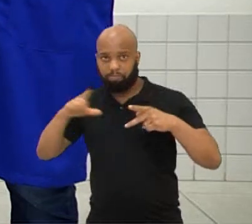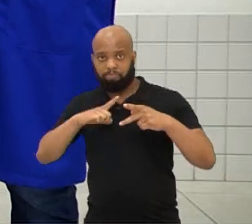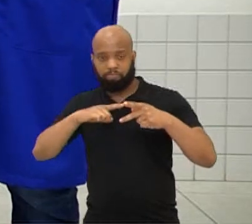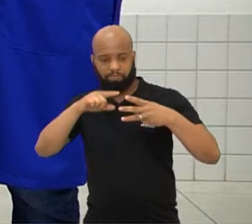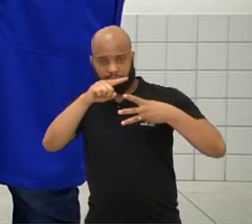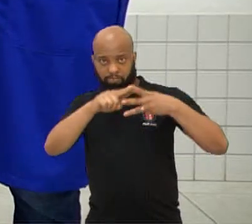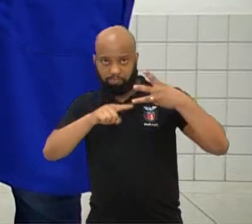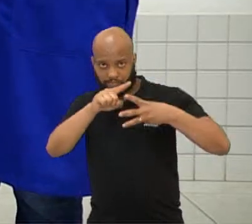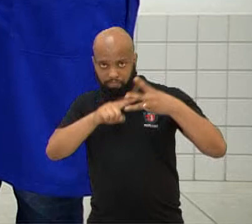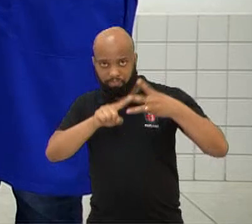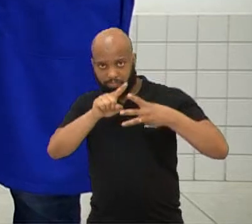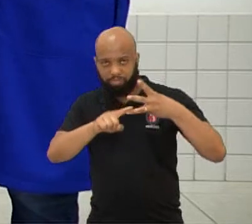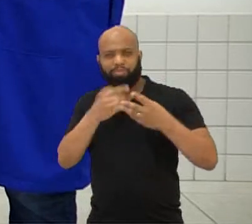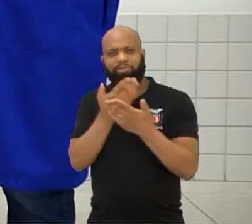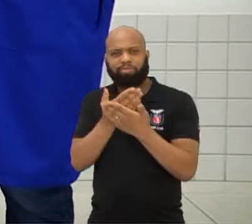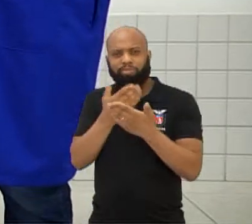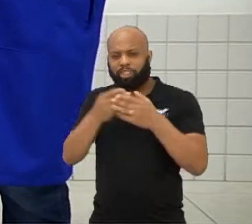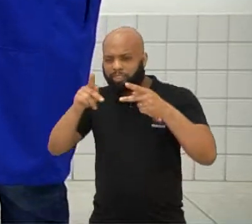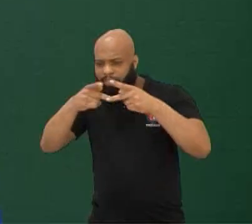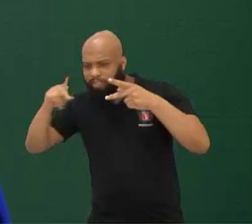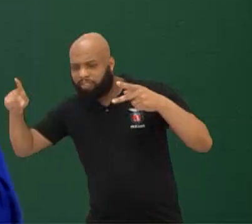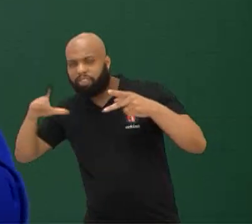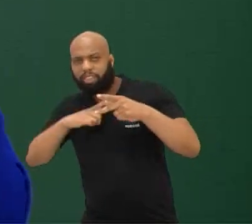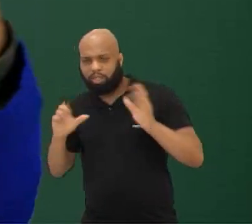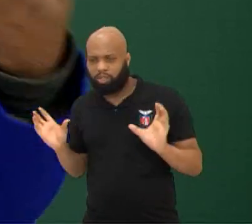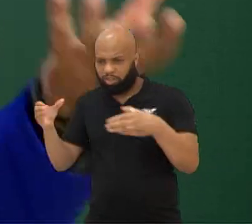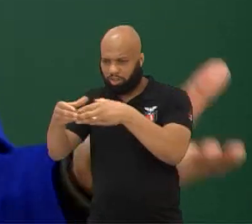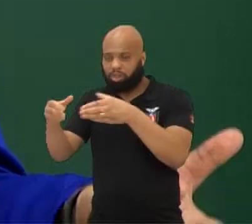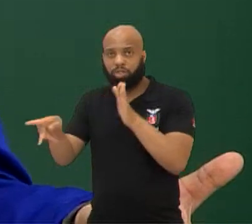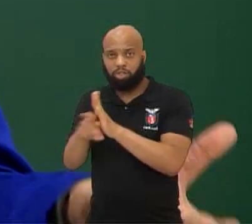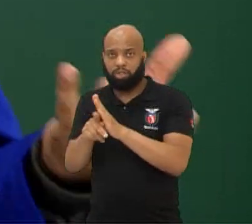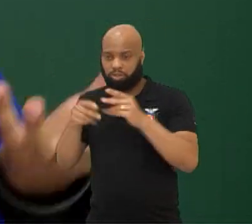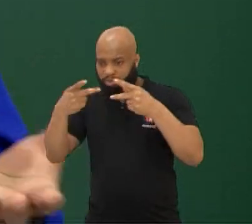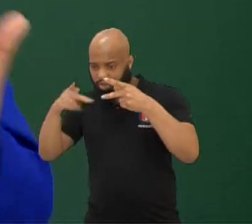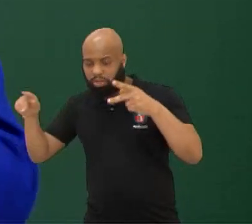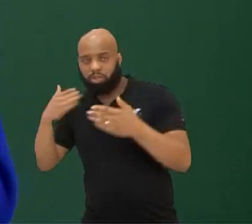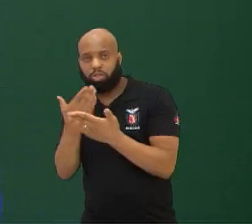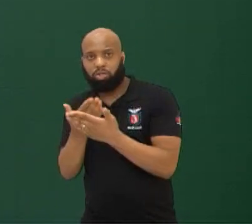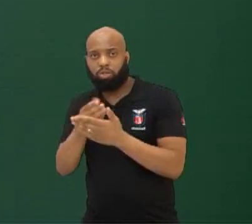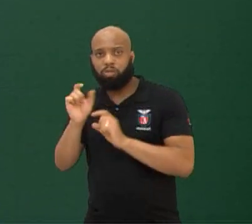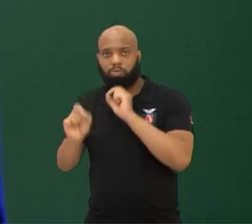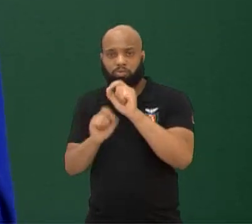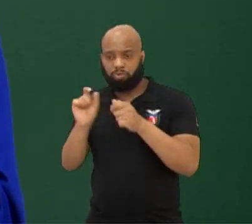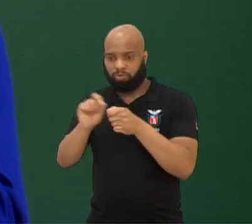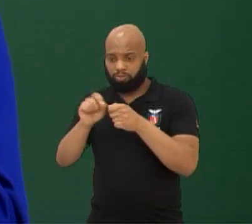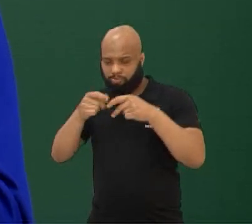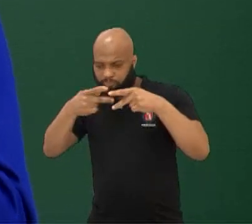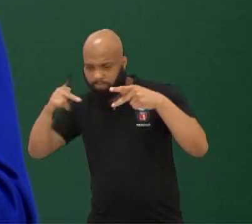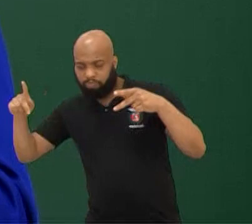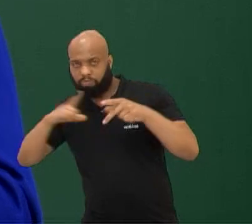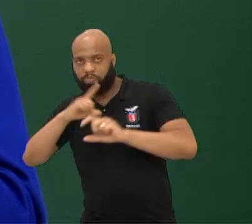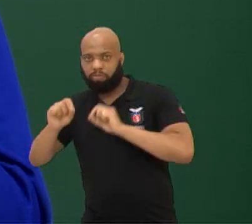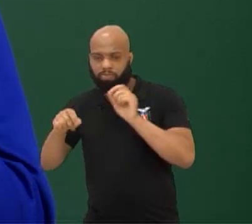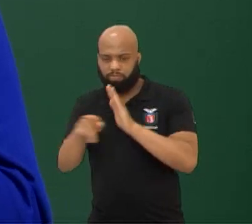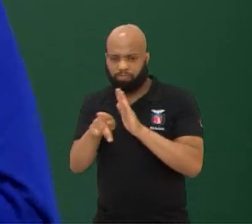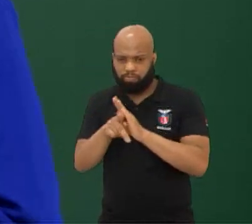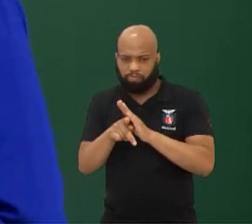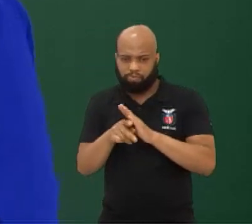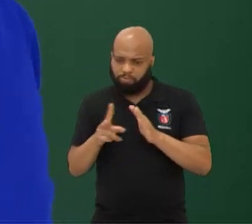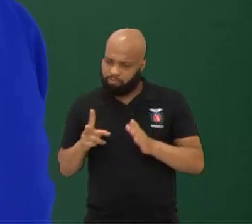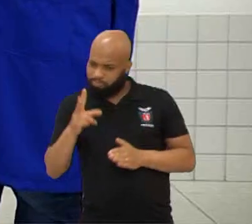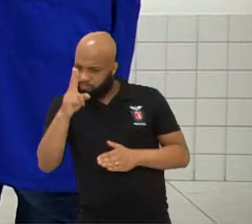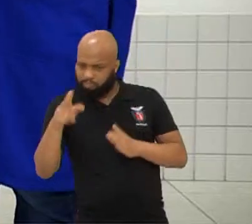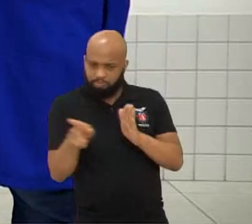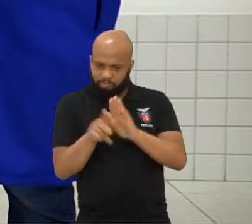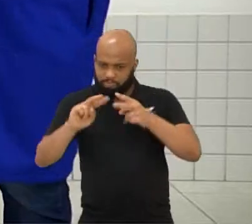genes. Nós temos lá em ciência de proteínas que uma proteína ela é produzida a partir de um pedaço do DNA, que vai ser o